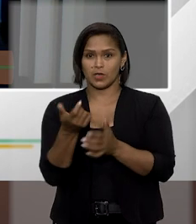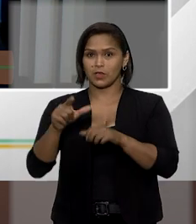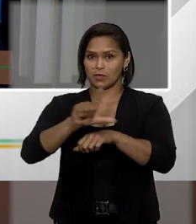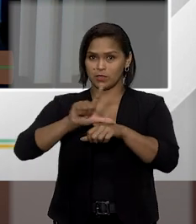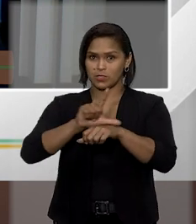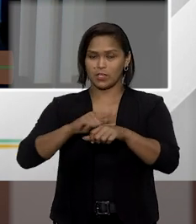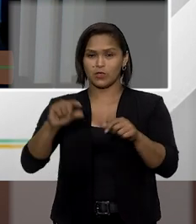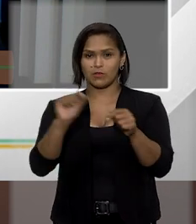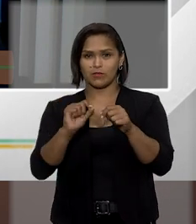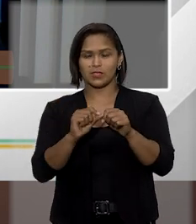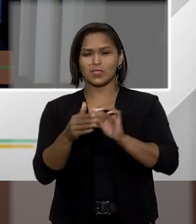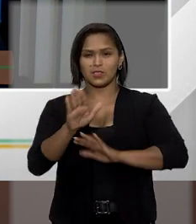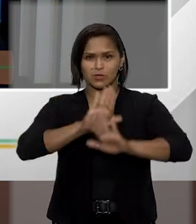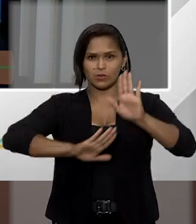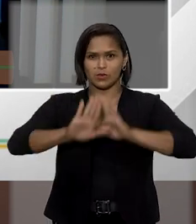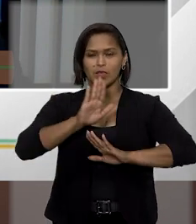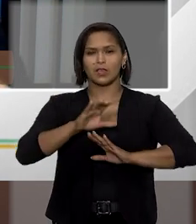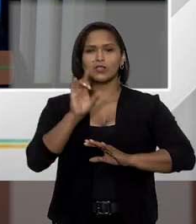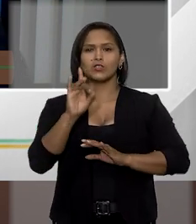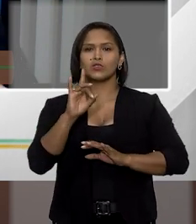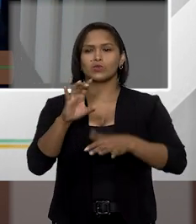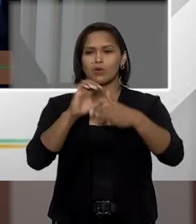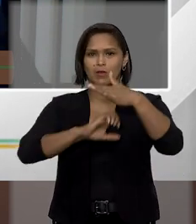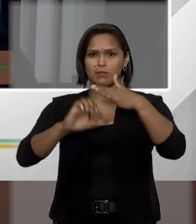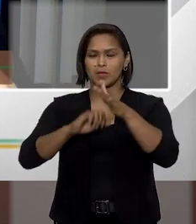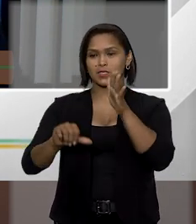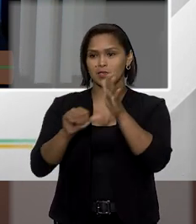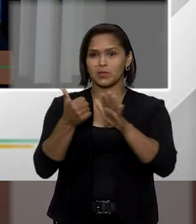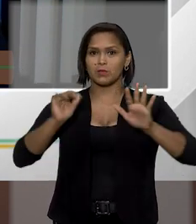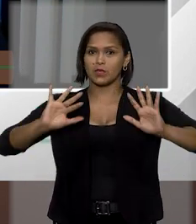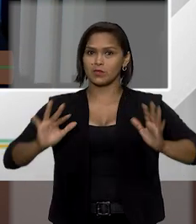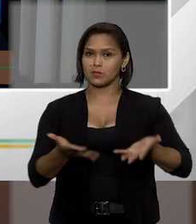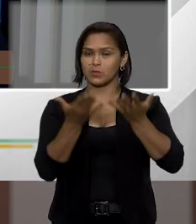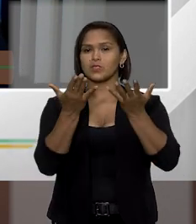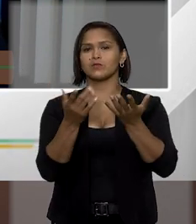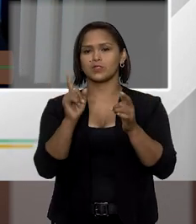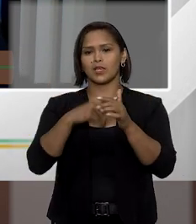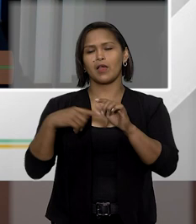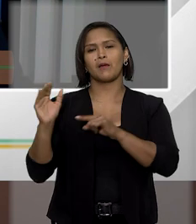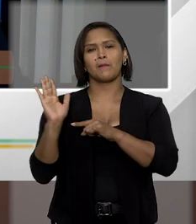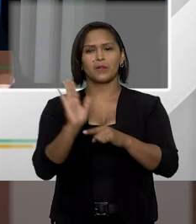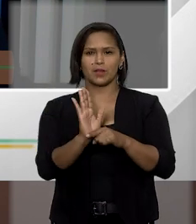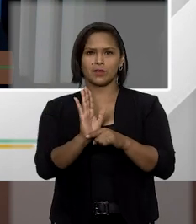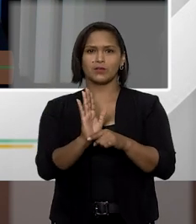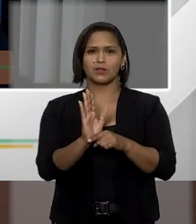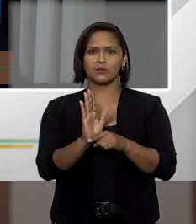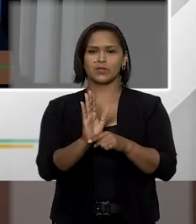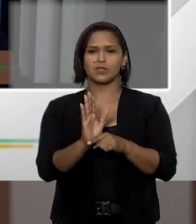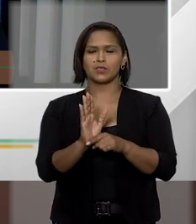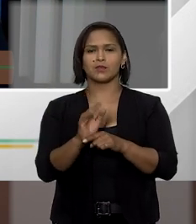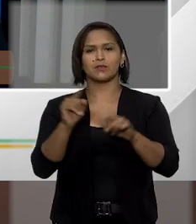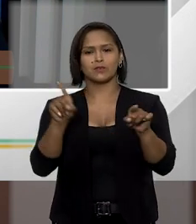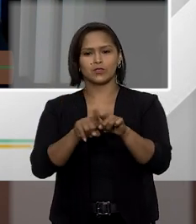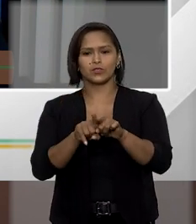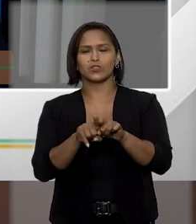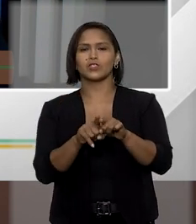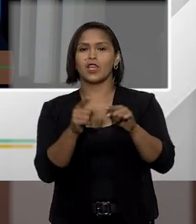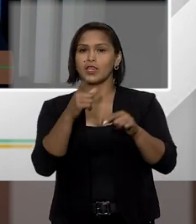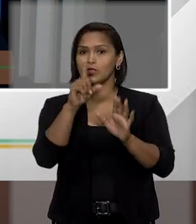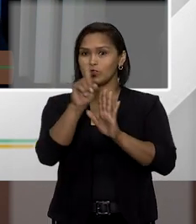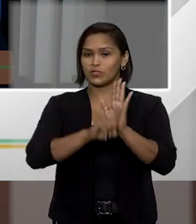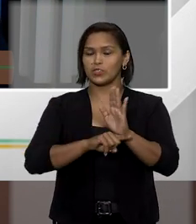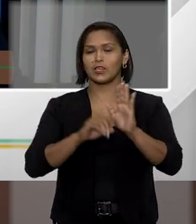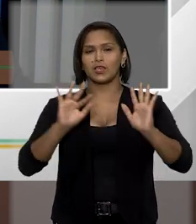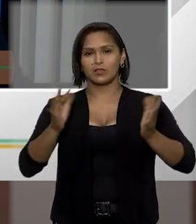pretensão do legislador em fazer essa previsão, de que somente a empresa que primeiro se manifestar pela colaboração, no caso, pelo acordo de leniência, terá